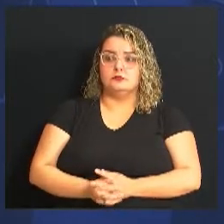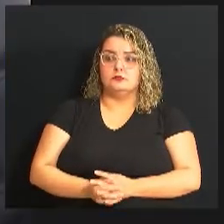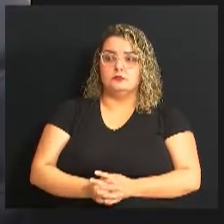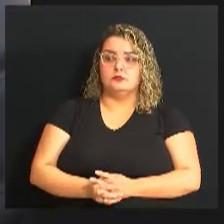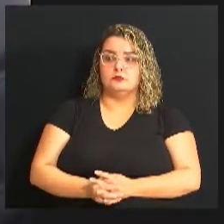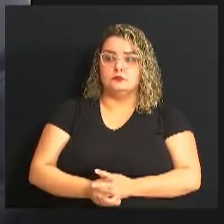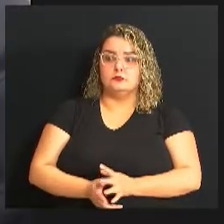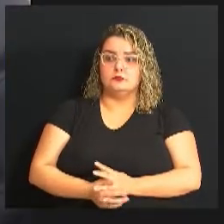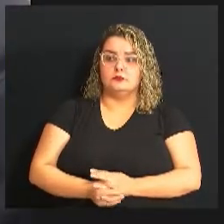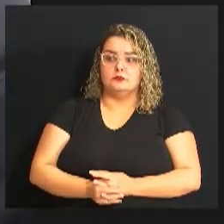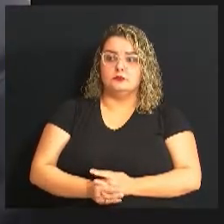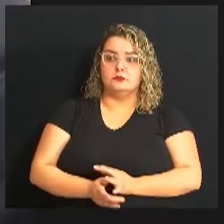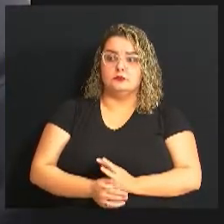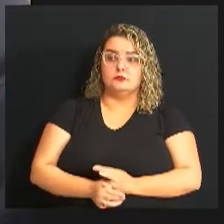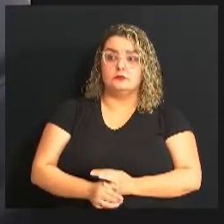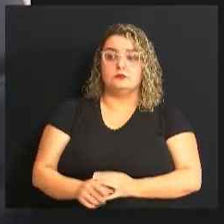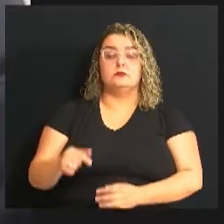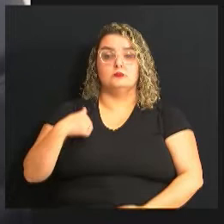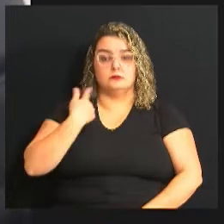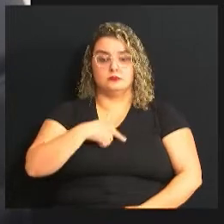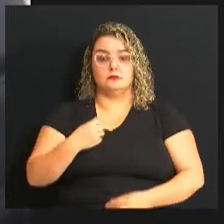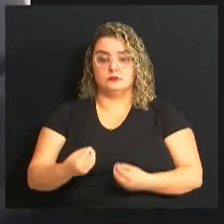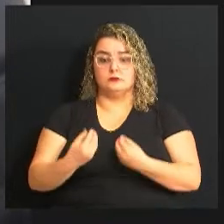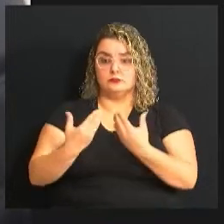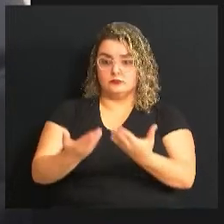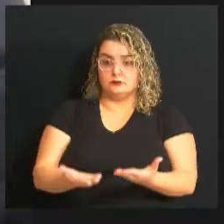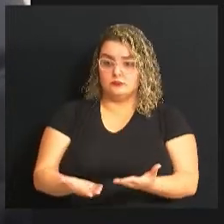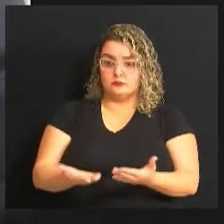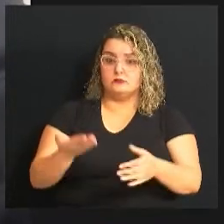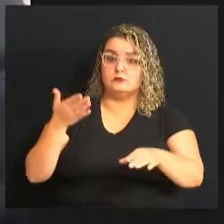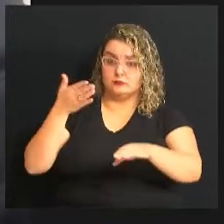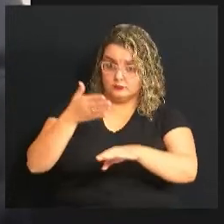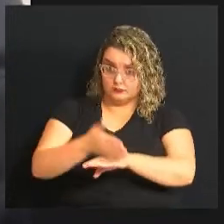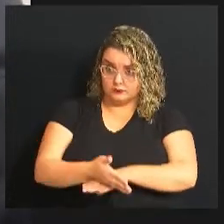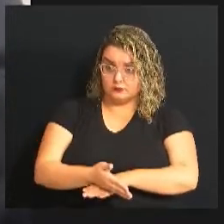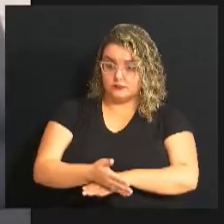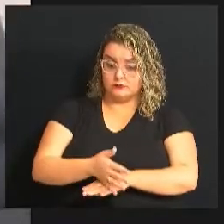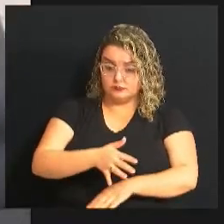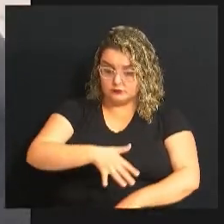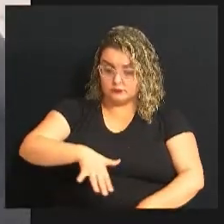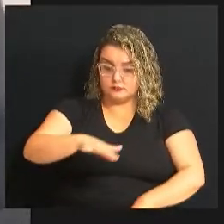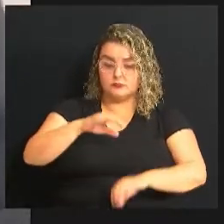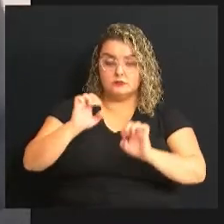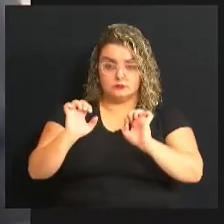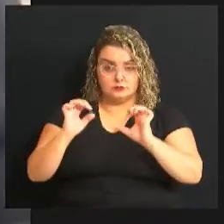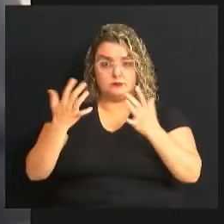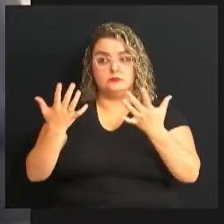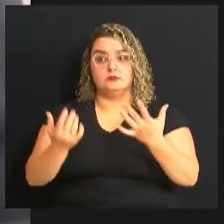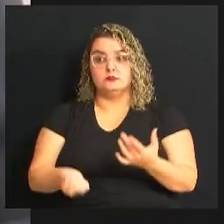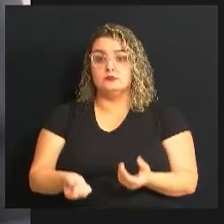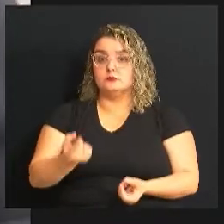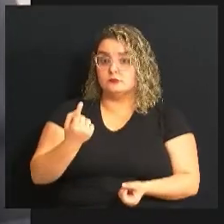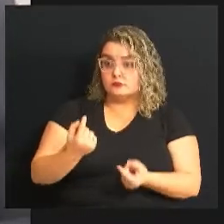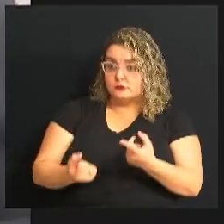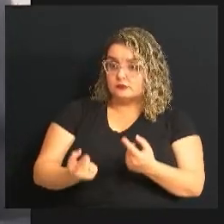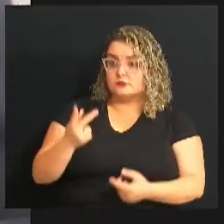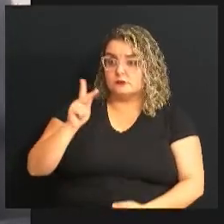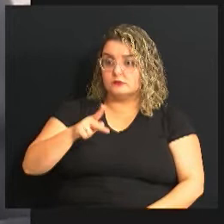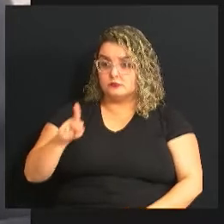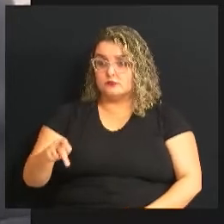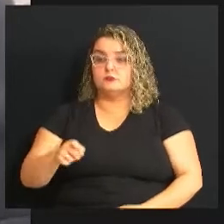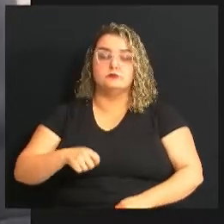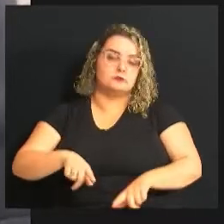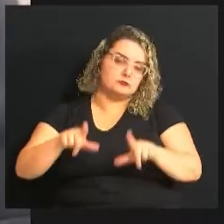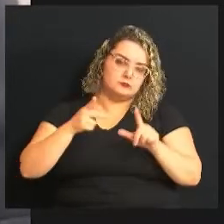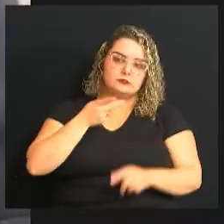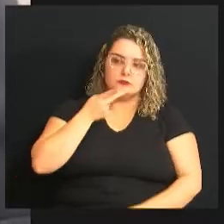Nós trouxemos para participar deste evento alguns professores. Eu vou destacar